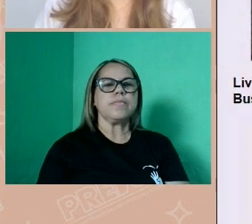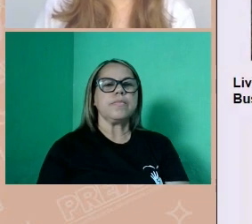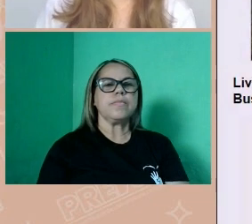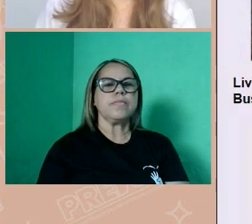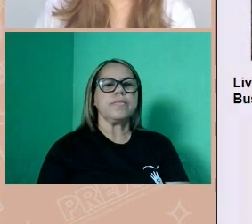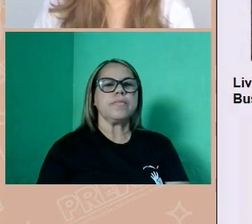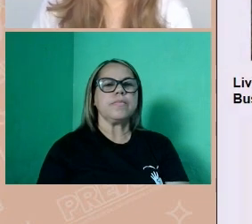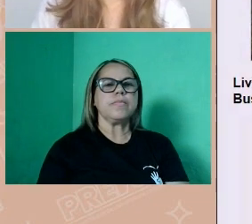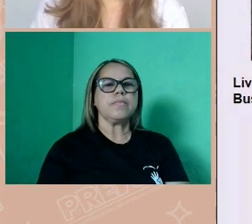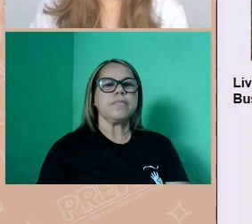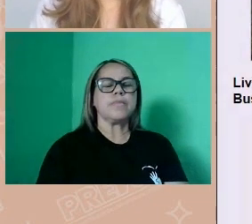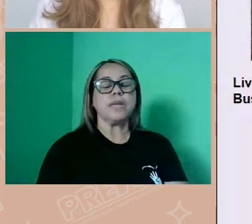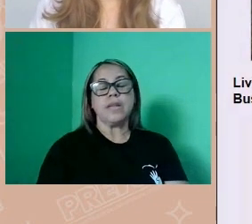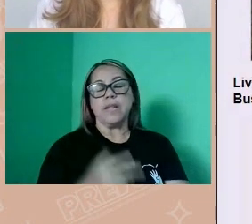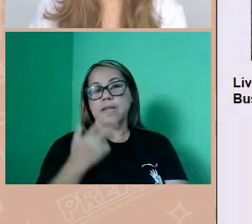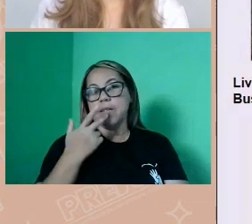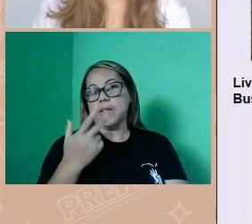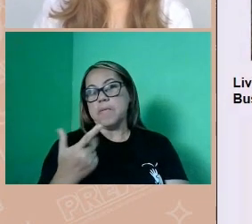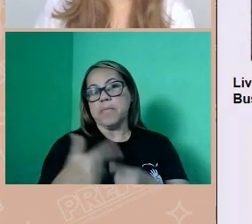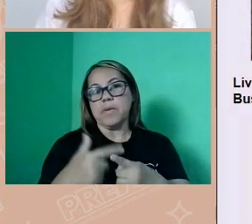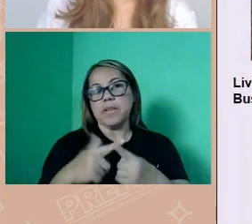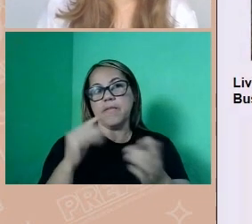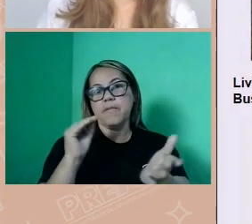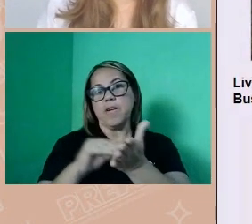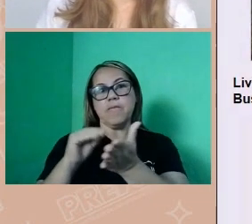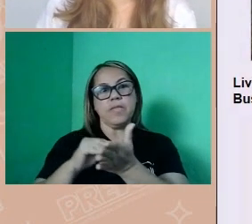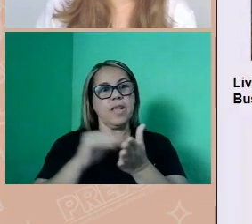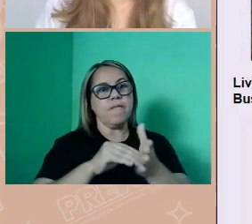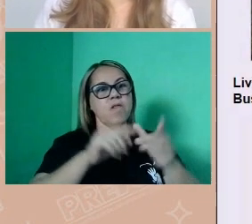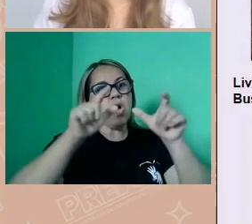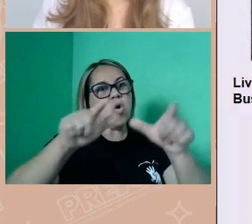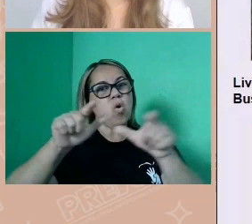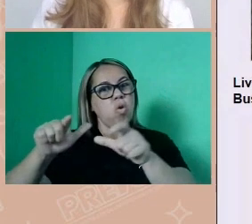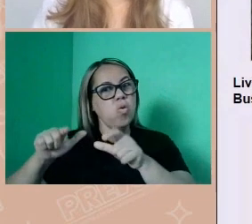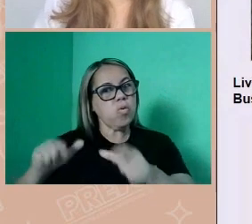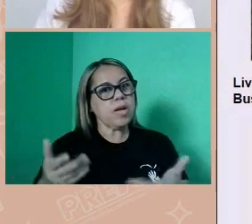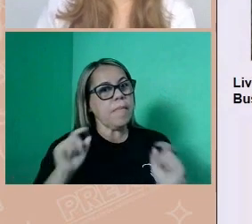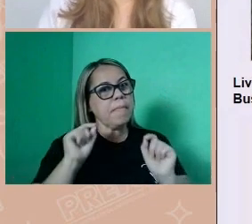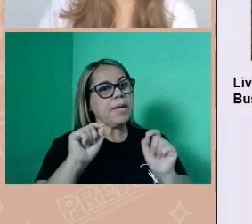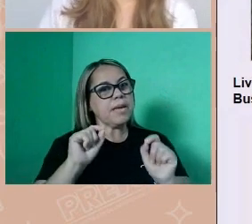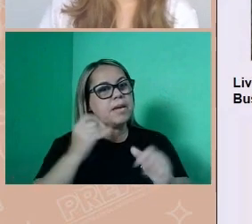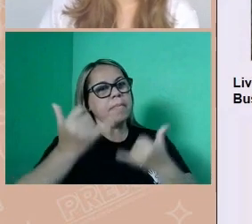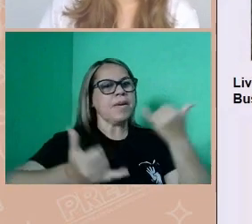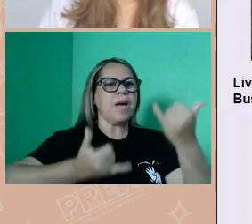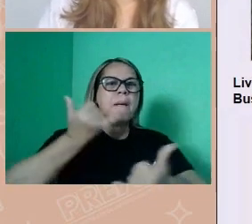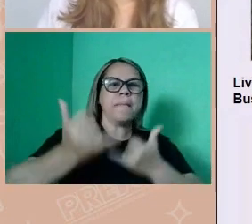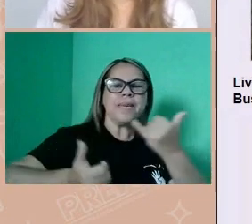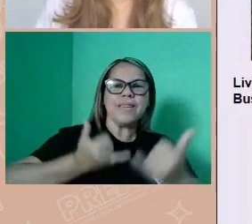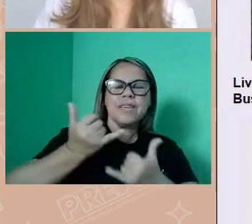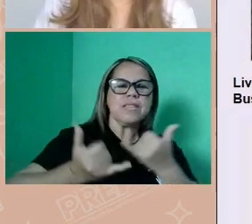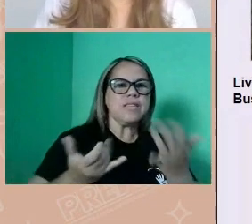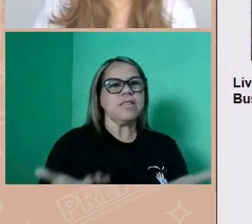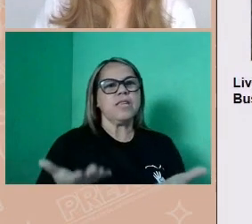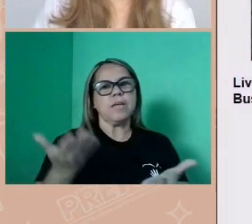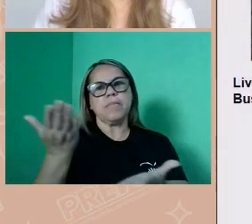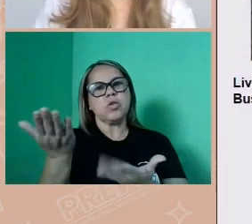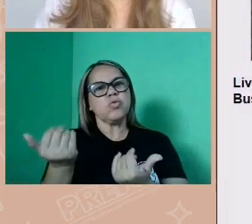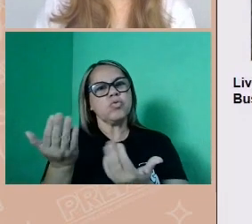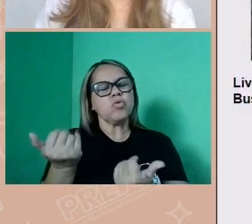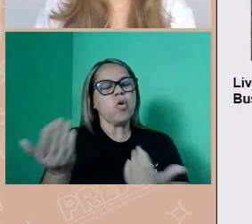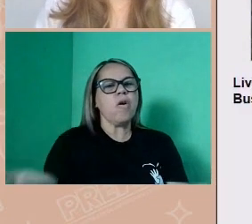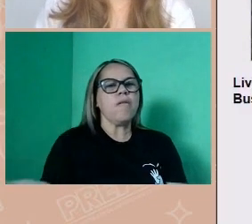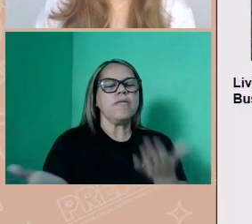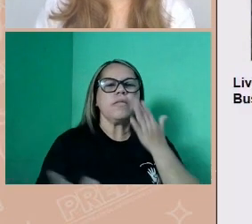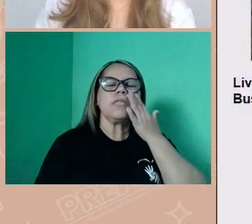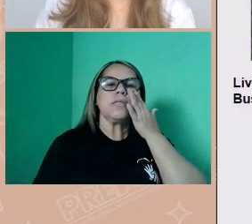de lazer e de cultura para os jovens eles dizem que essa é uma manifestação em resposta a essa lacuna and some